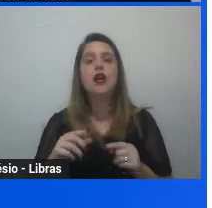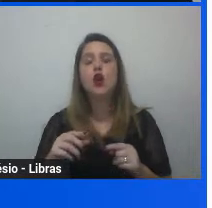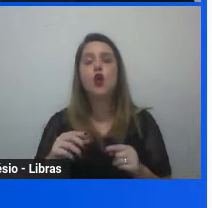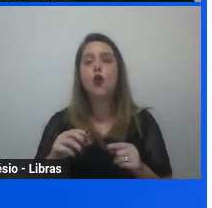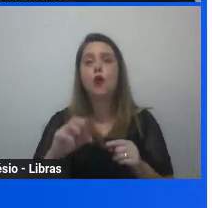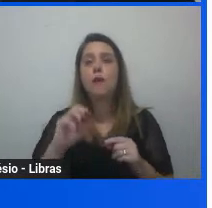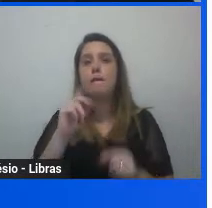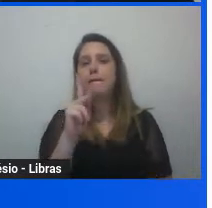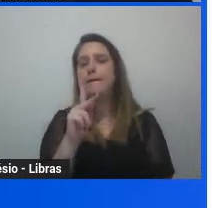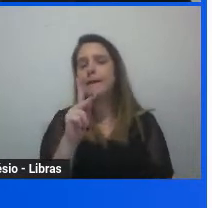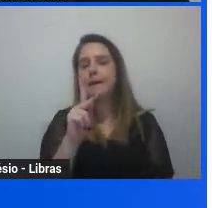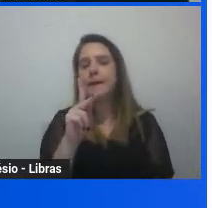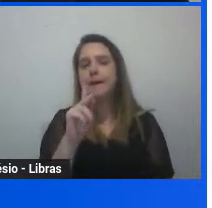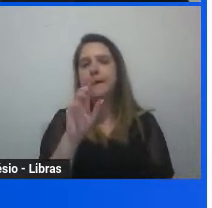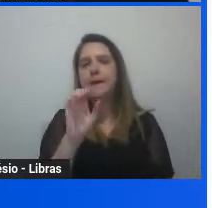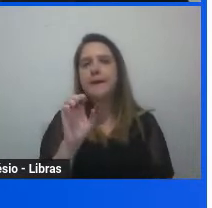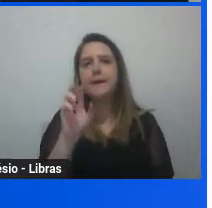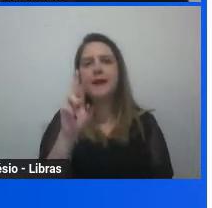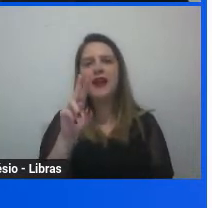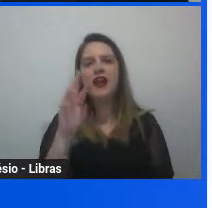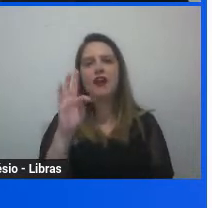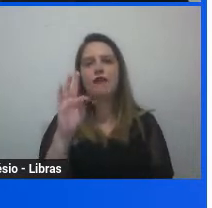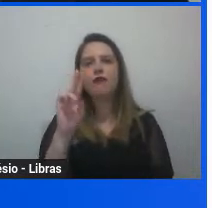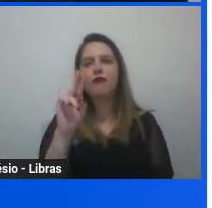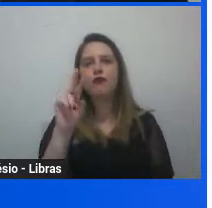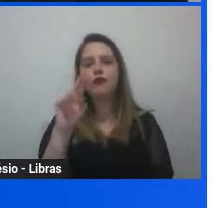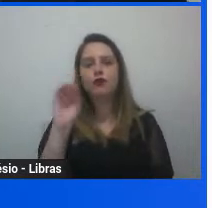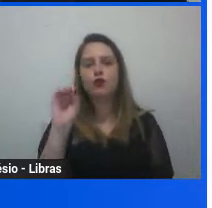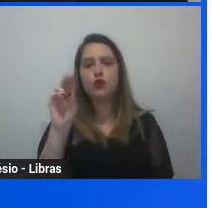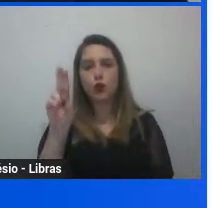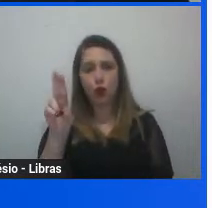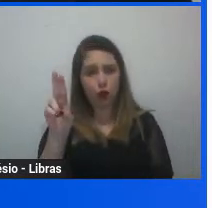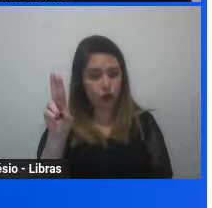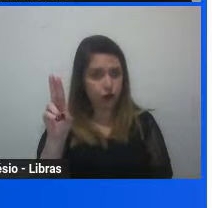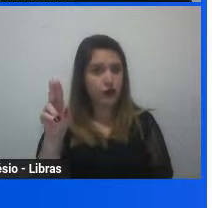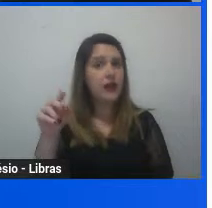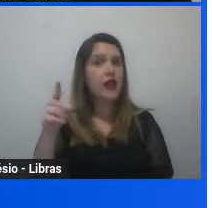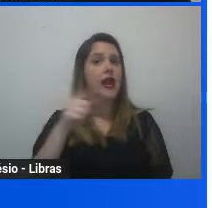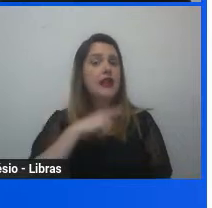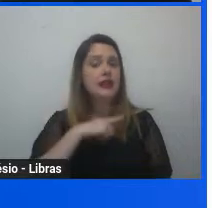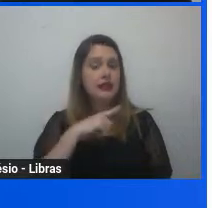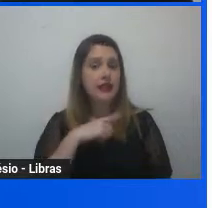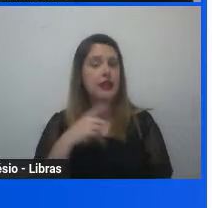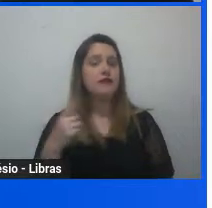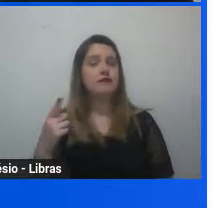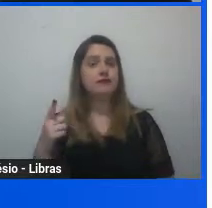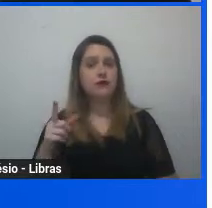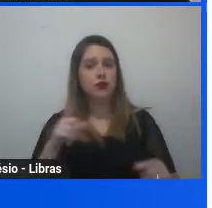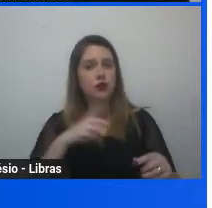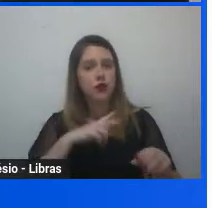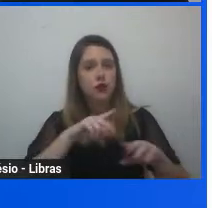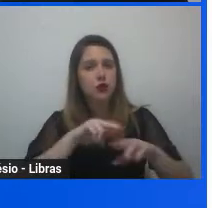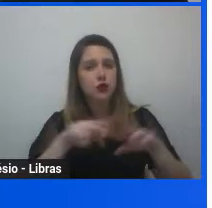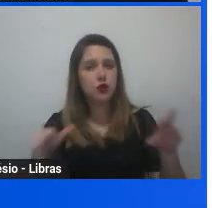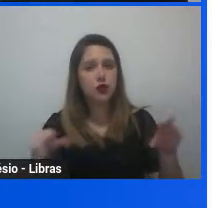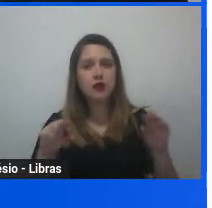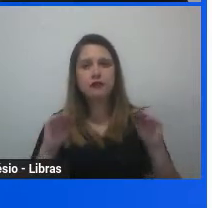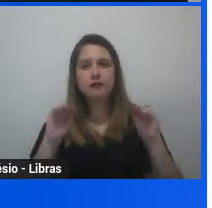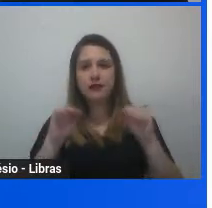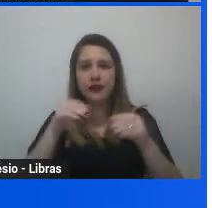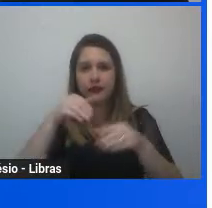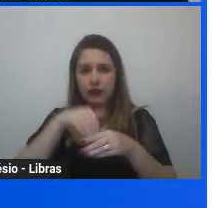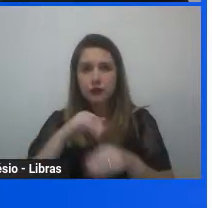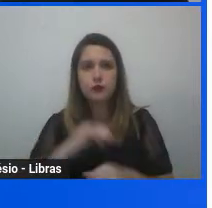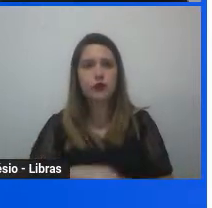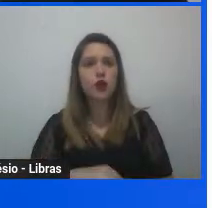que adentrou na minha pele, também denominado, também conhecido como empalamentos.